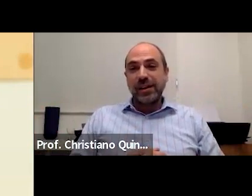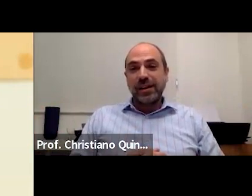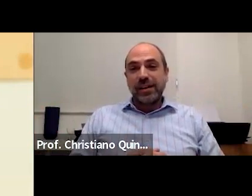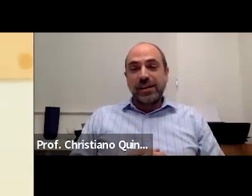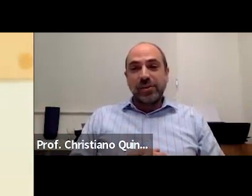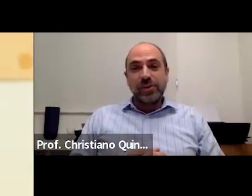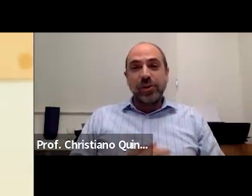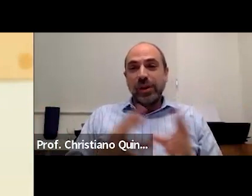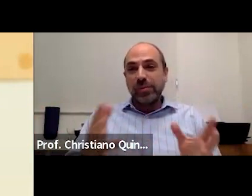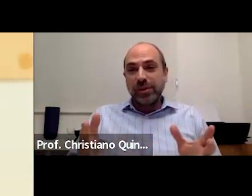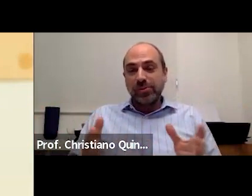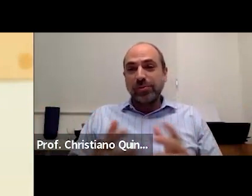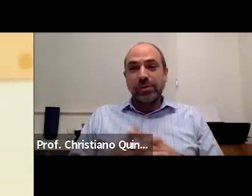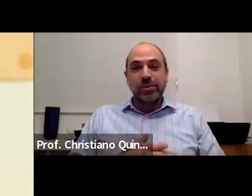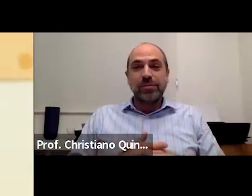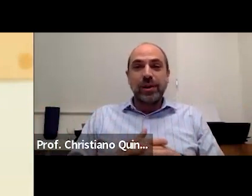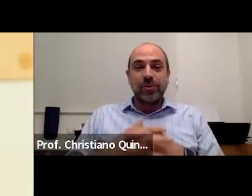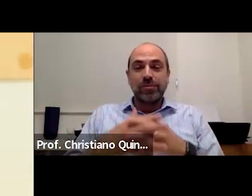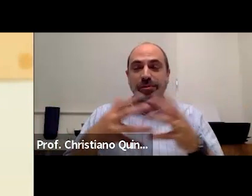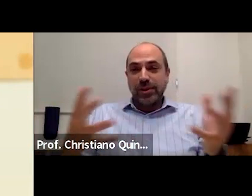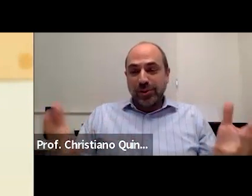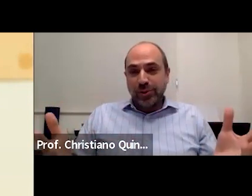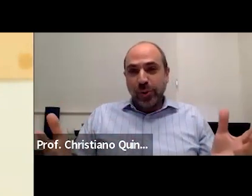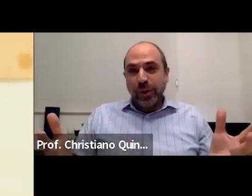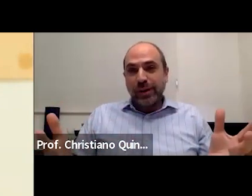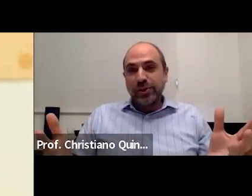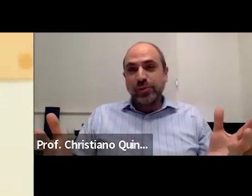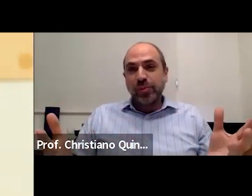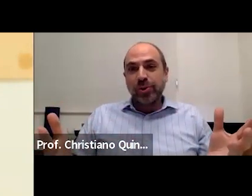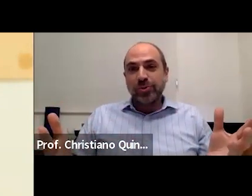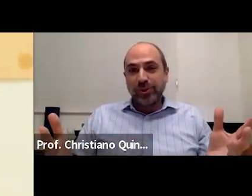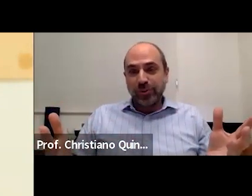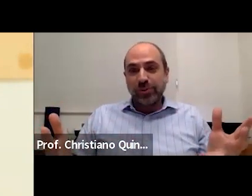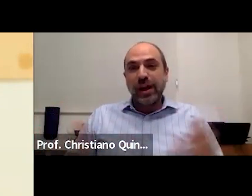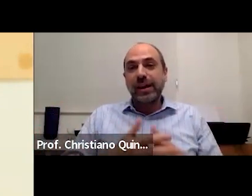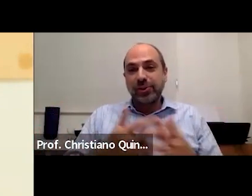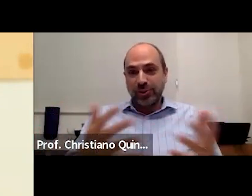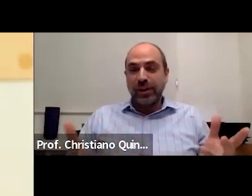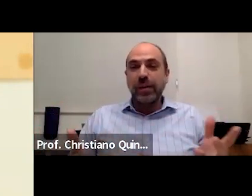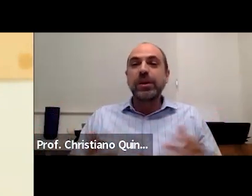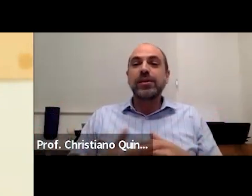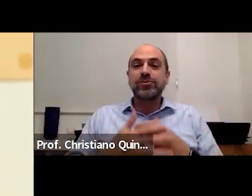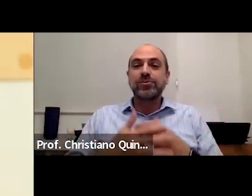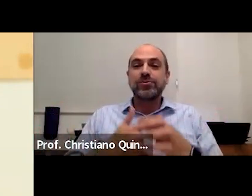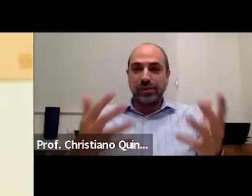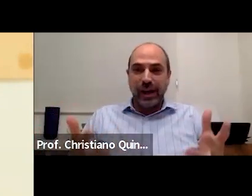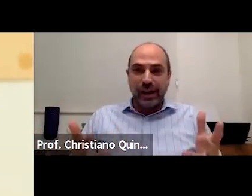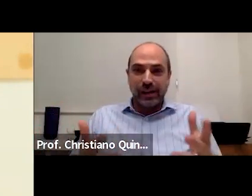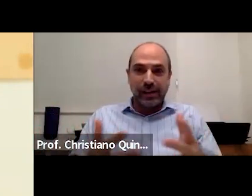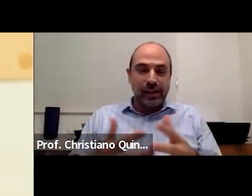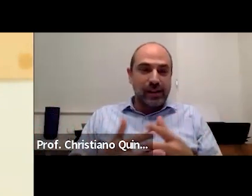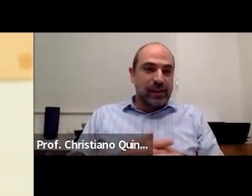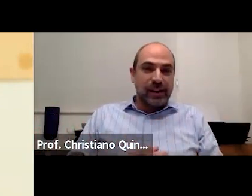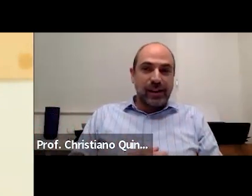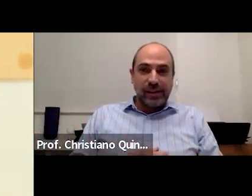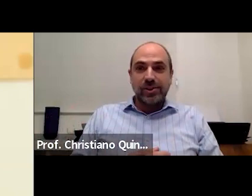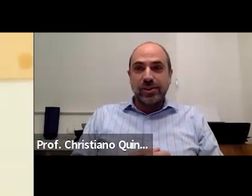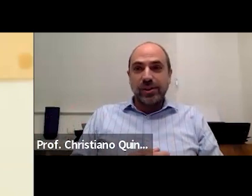dizer que eu não permito, eu não estou ali disposto a escutar questionamentos, escutar